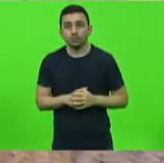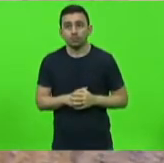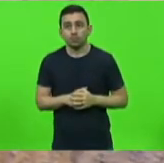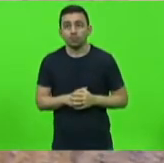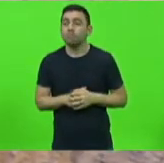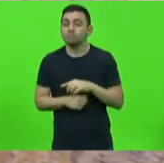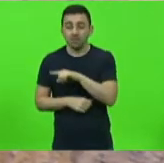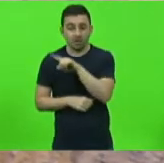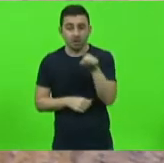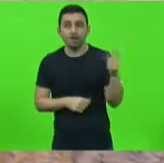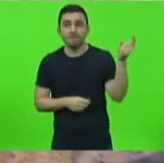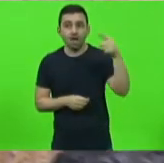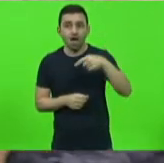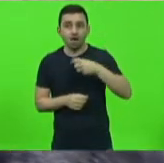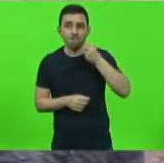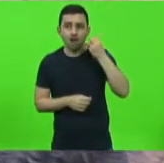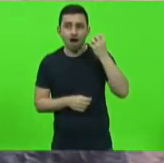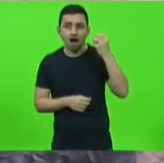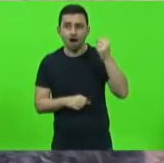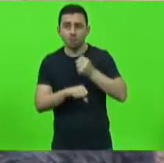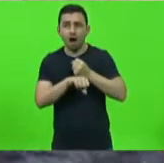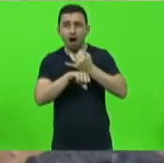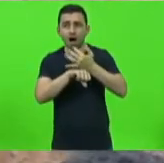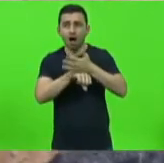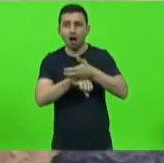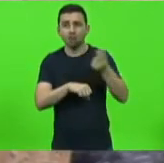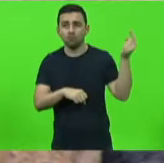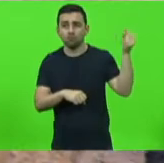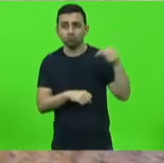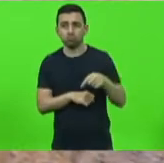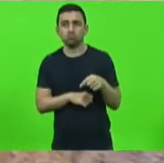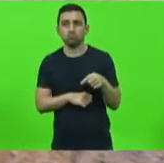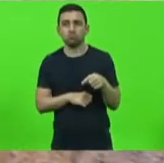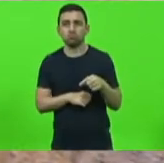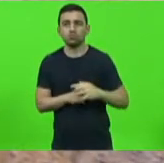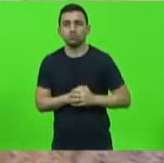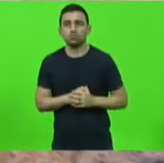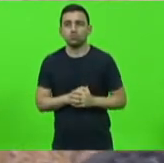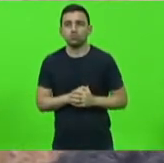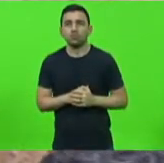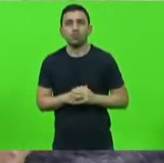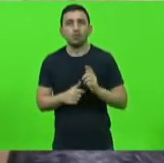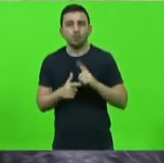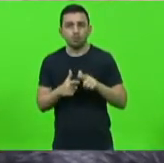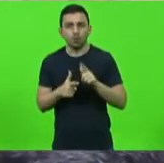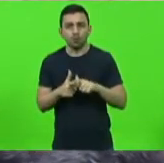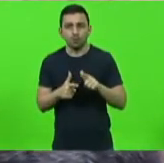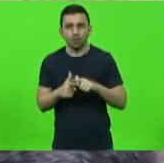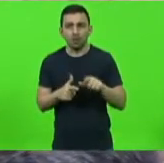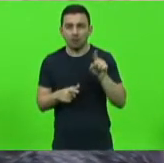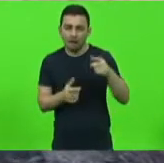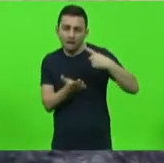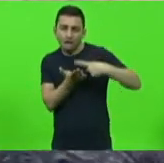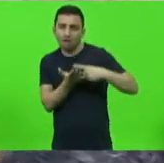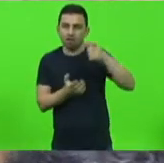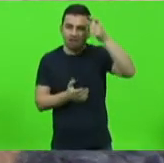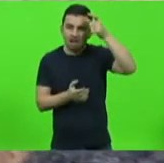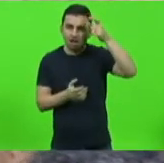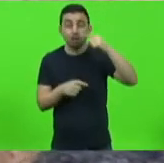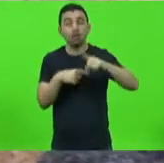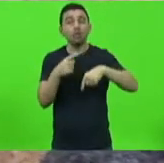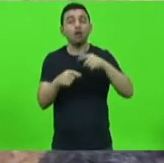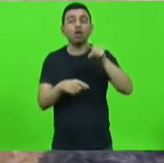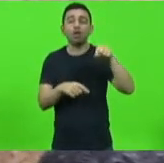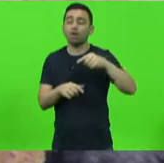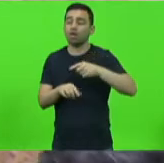Vieram para isso, viajaram a noite inteira para isso. Como eu disse, problema de vender alma para o diabo não tem nenhum. Problema é quando ele vem cobrar.